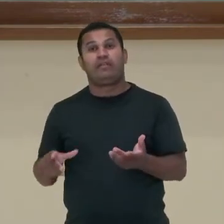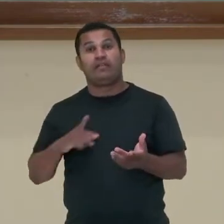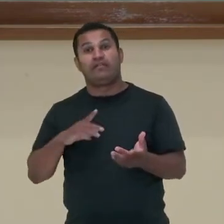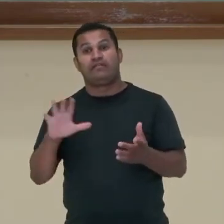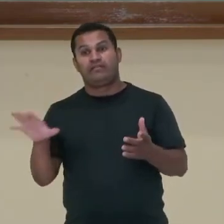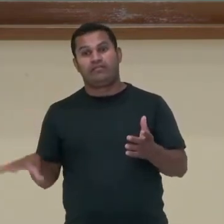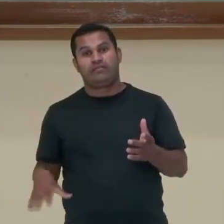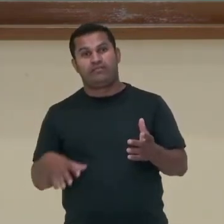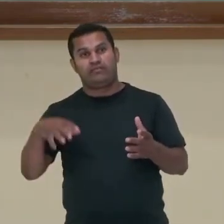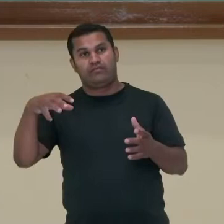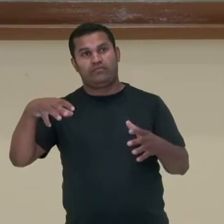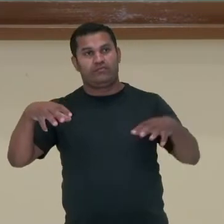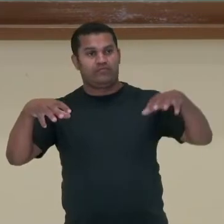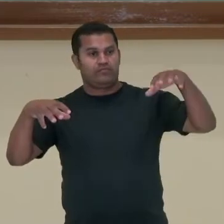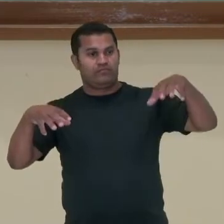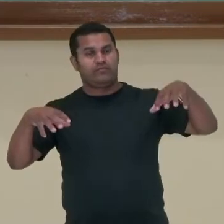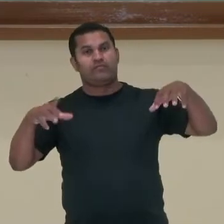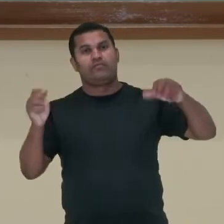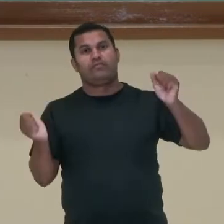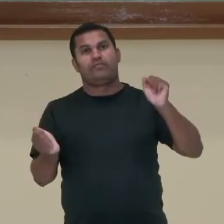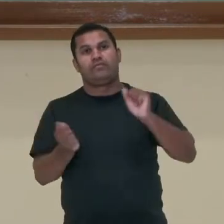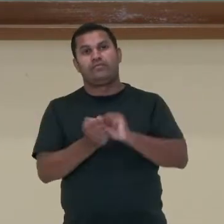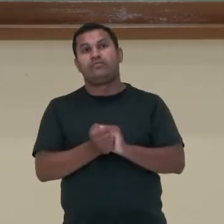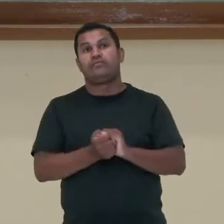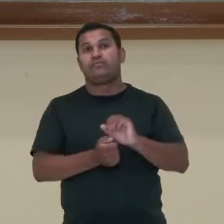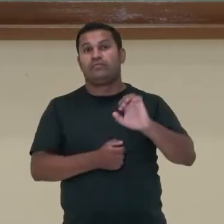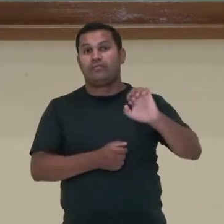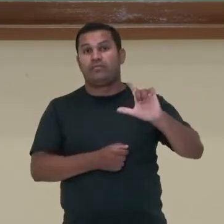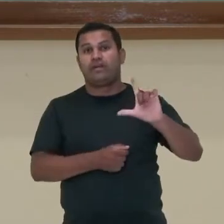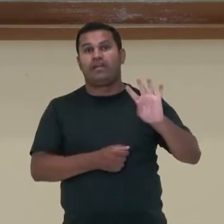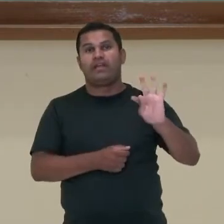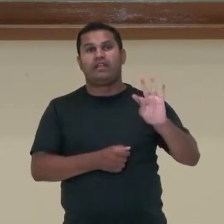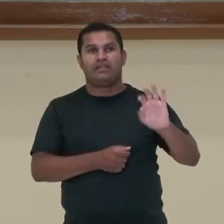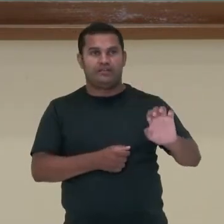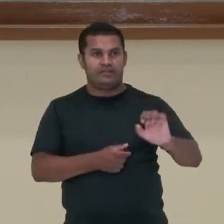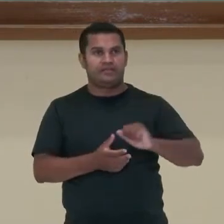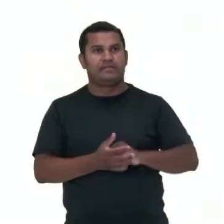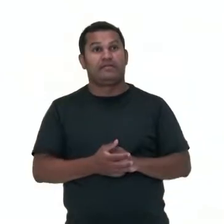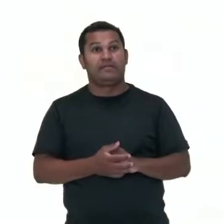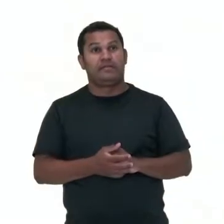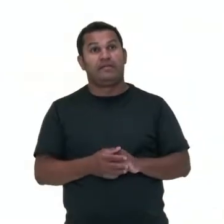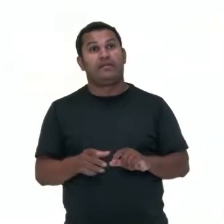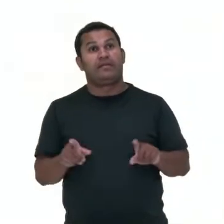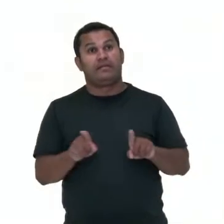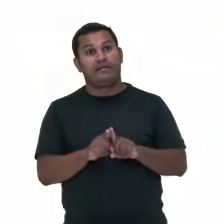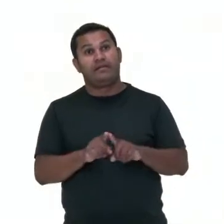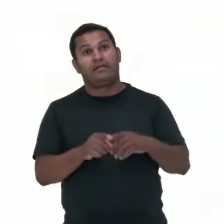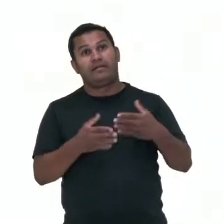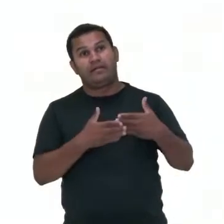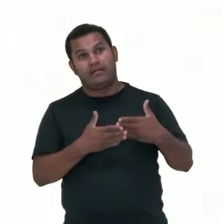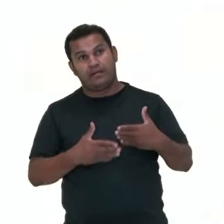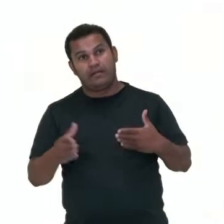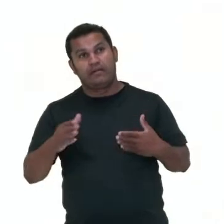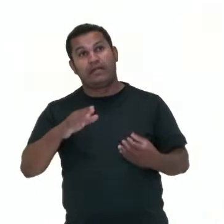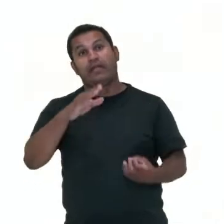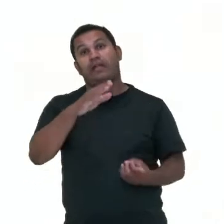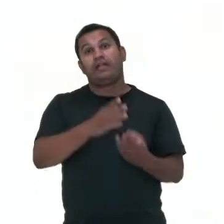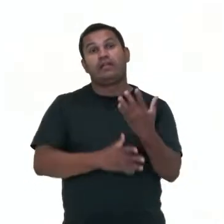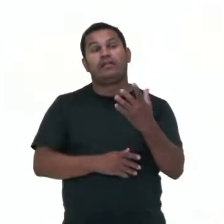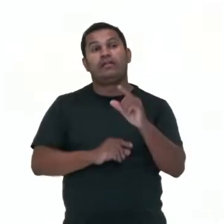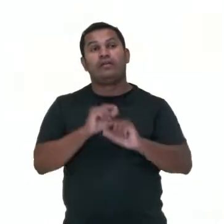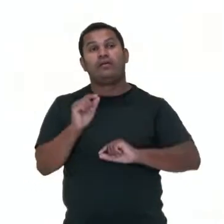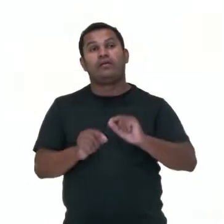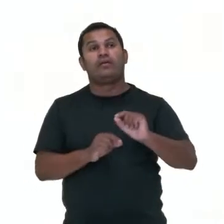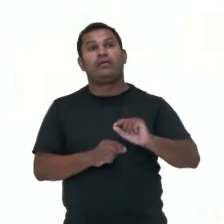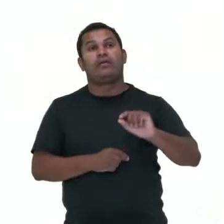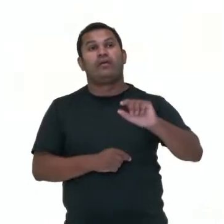nesse momento. E nós temos também a invenção da imprensa em 1430, pelo Johannes Gutenberg, em 1430. E o que vai